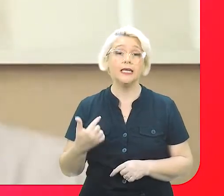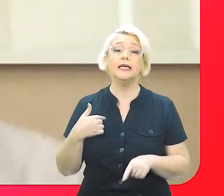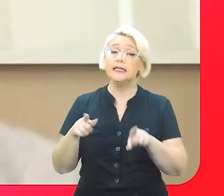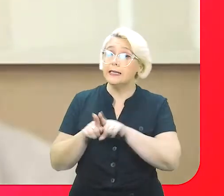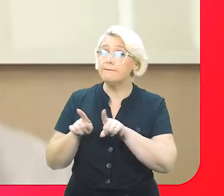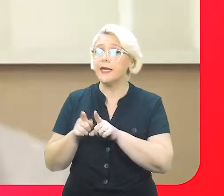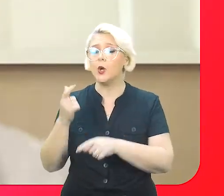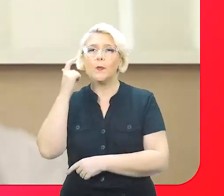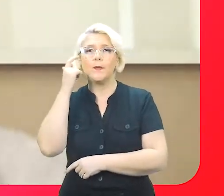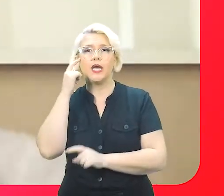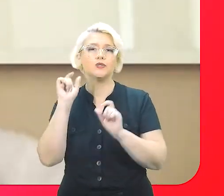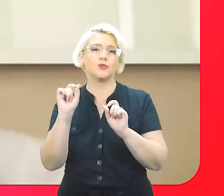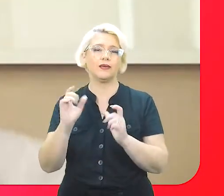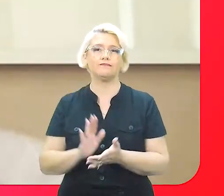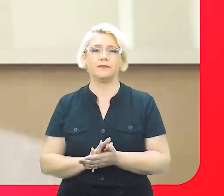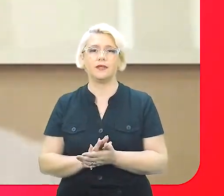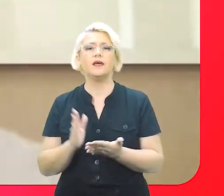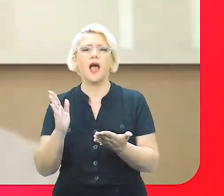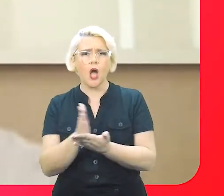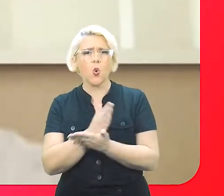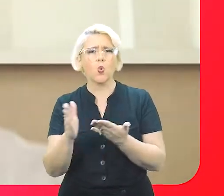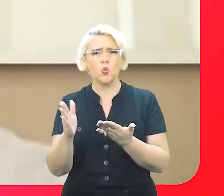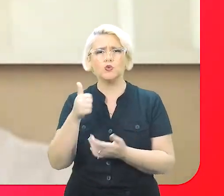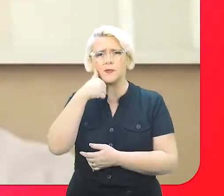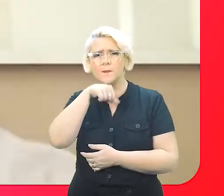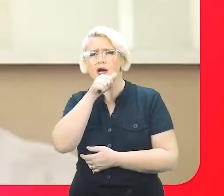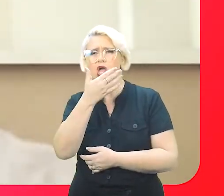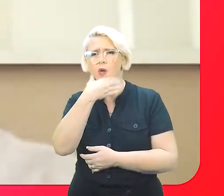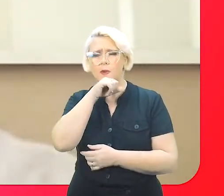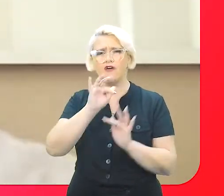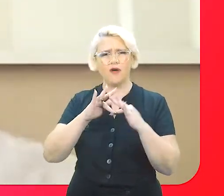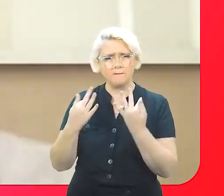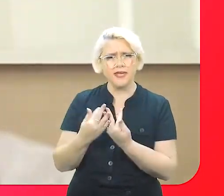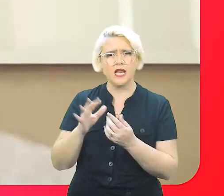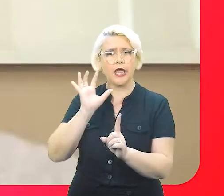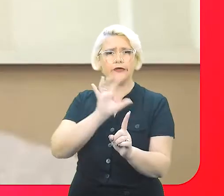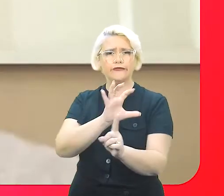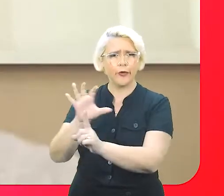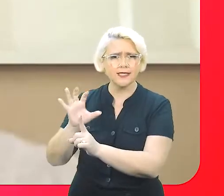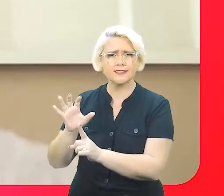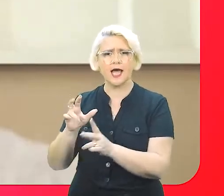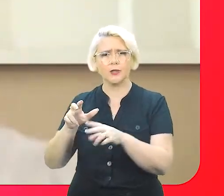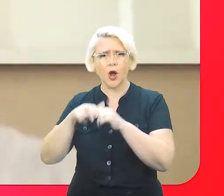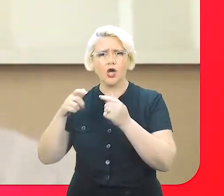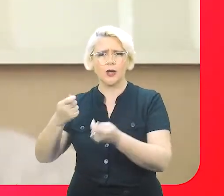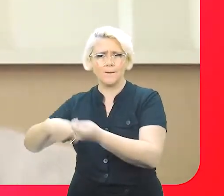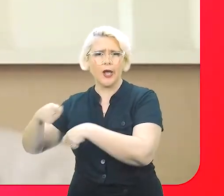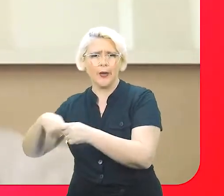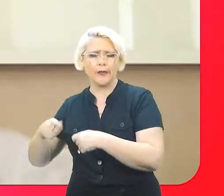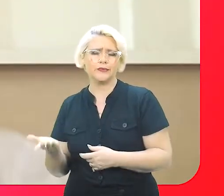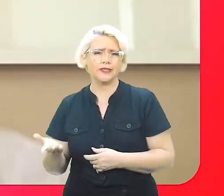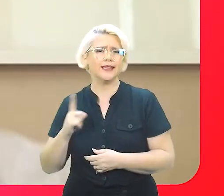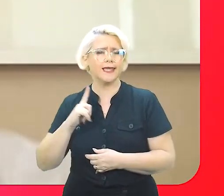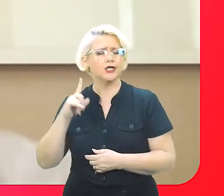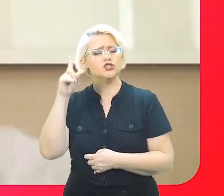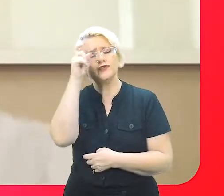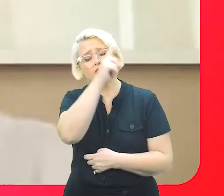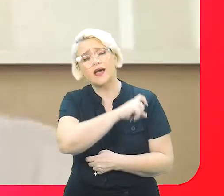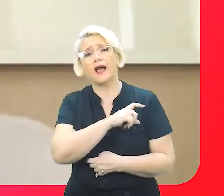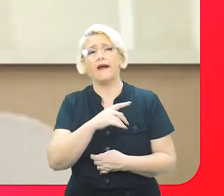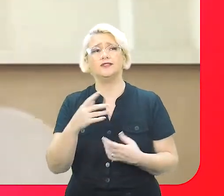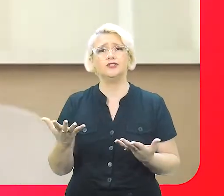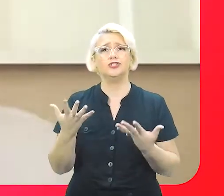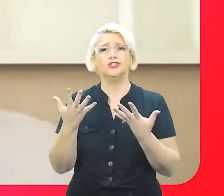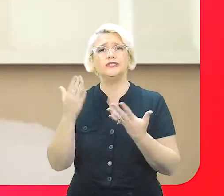também muitos pais, influenciados por tudo isso, né, eles têm grande